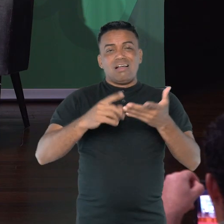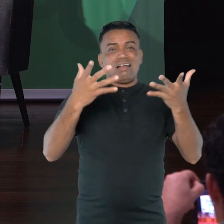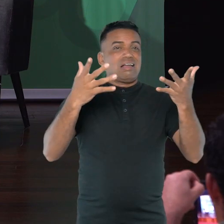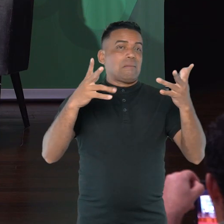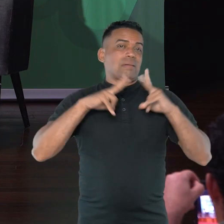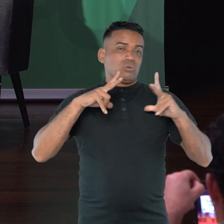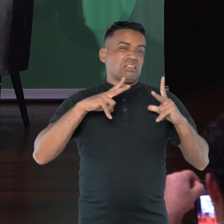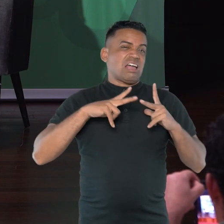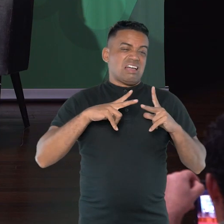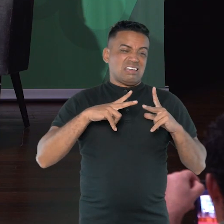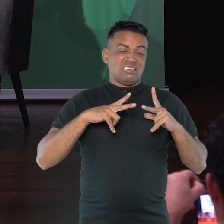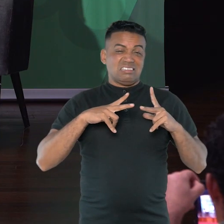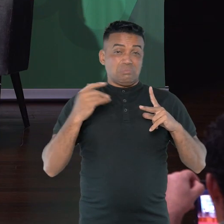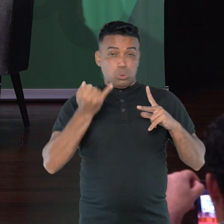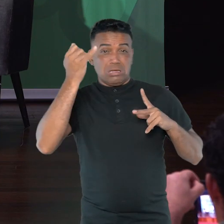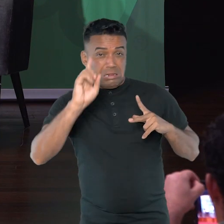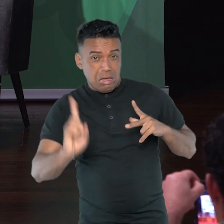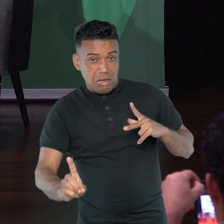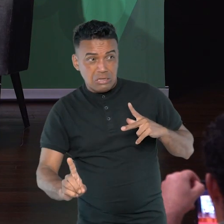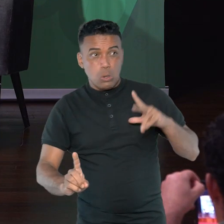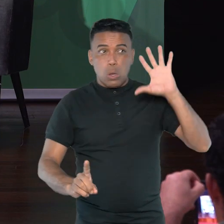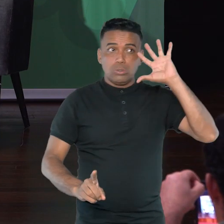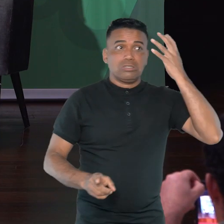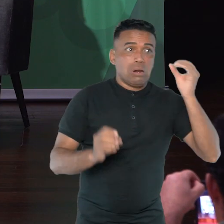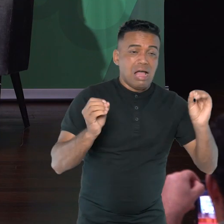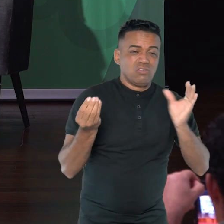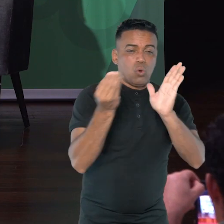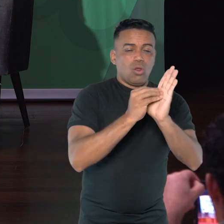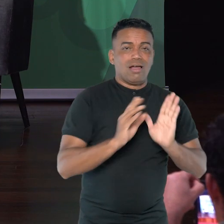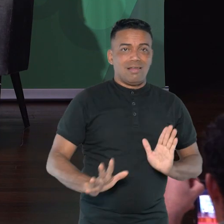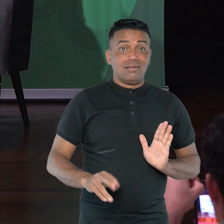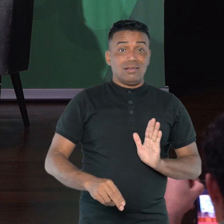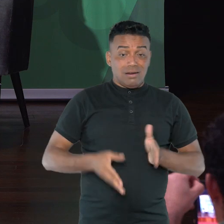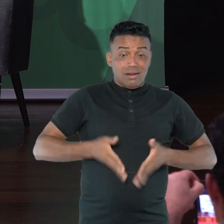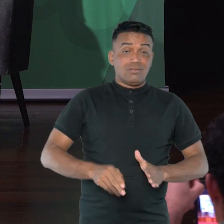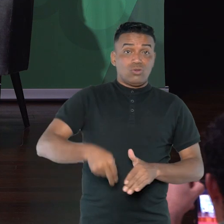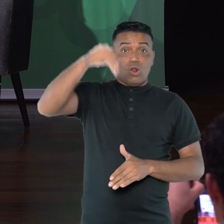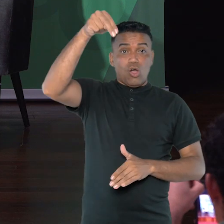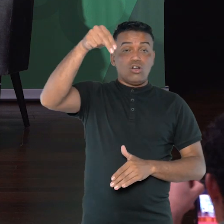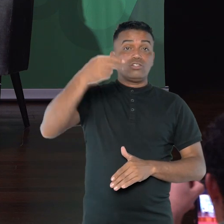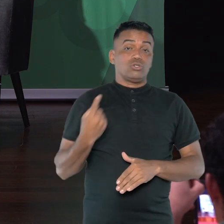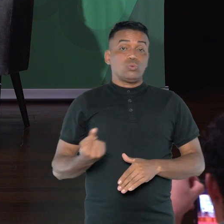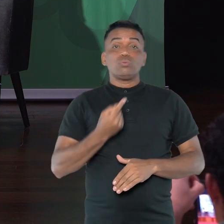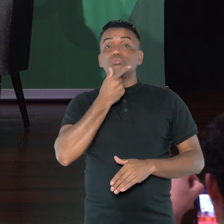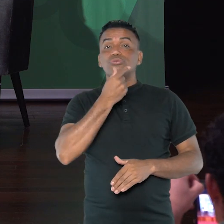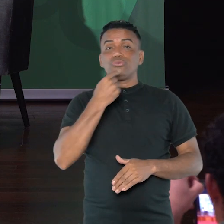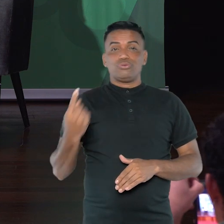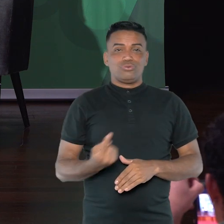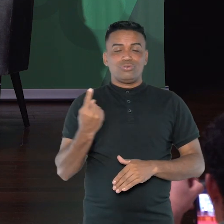que me pareçam desimportantes e as partes onde nada aconteceu. Nasci ao norte, foi um menino só. E aí eu conto um pouco da infância